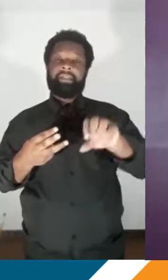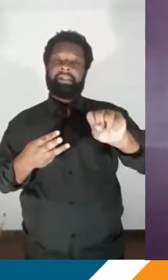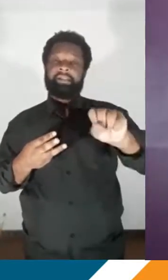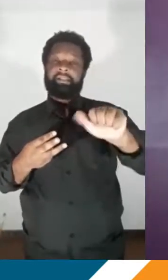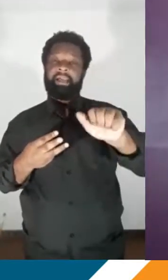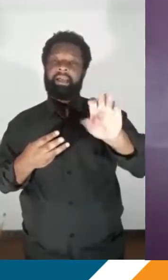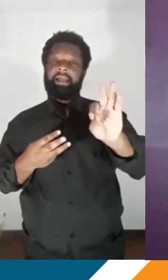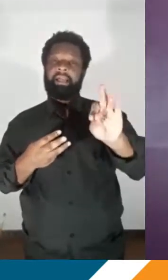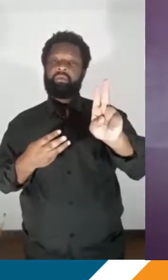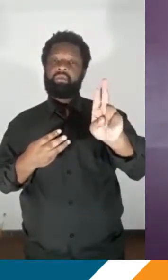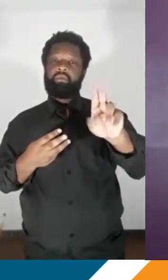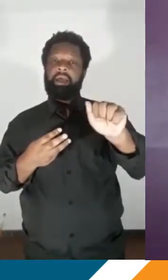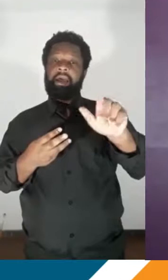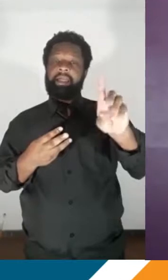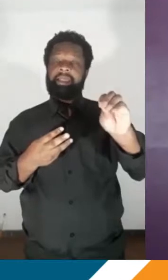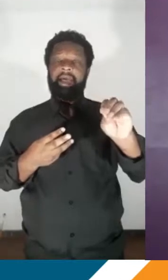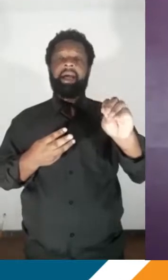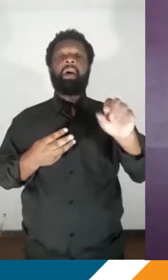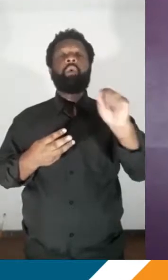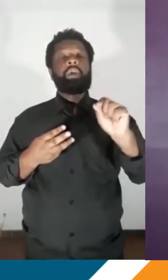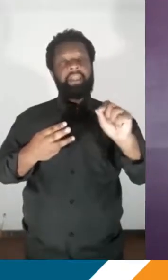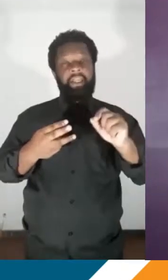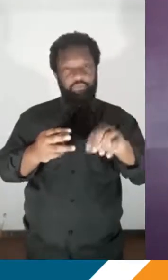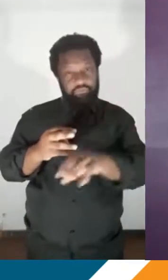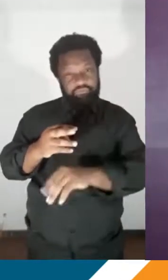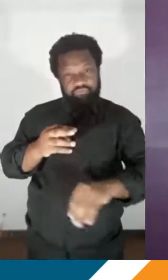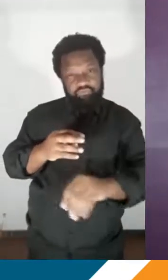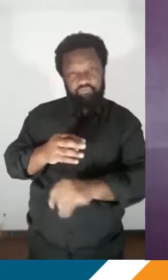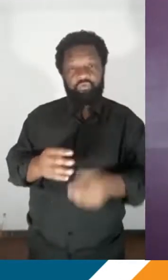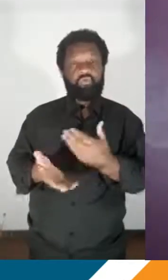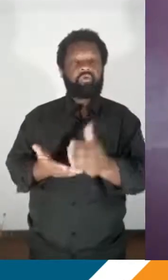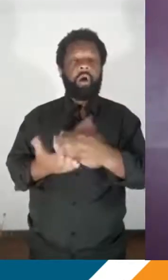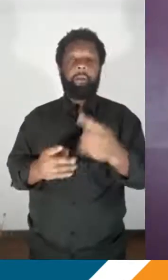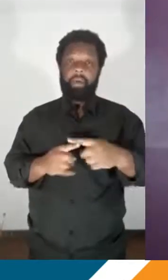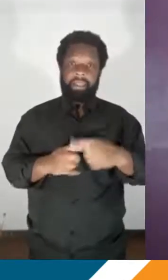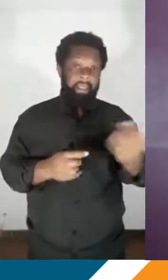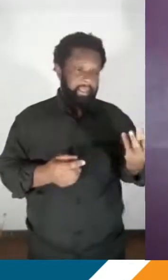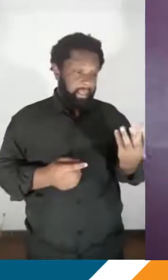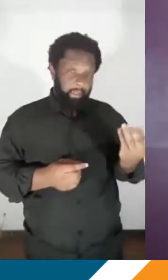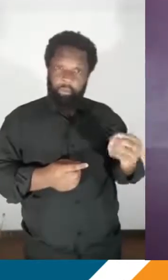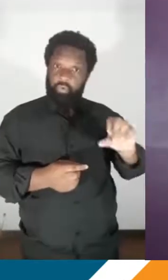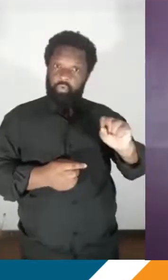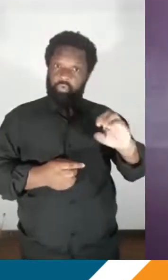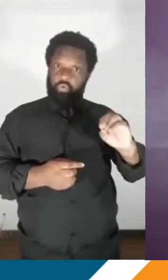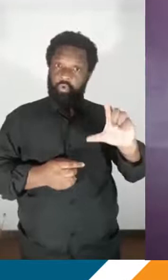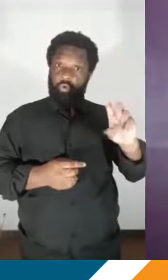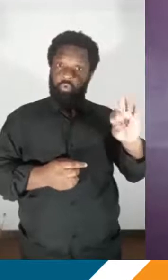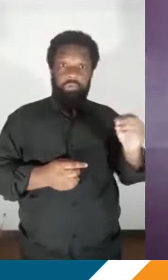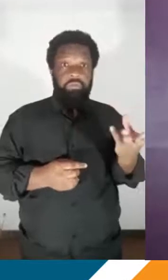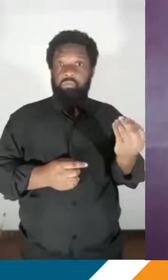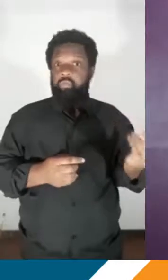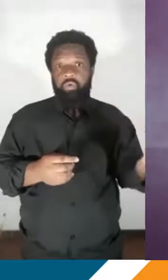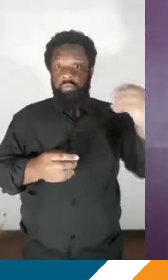posso ter uma solução saturada com corpo de fundo, que é quando colocamos mais soluto do que o solvente